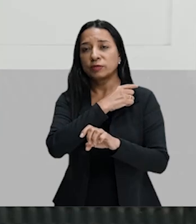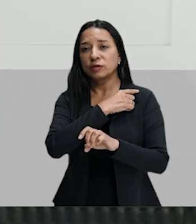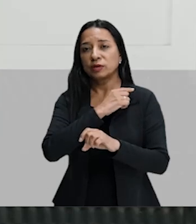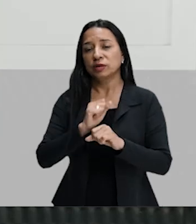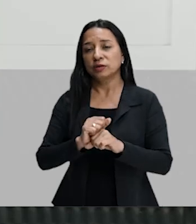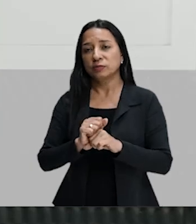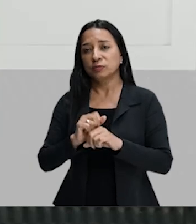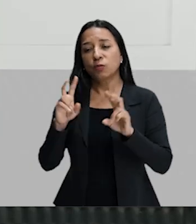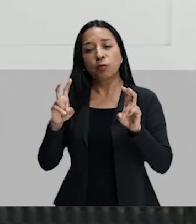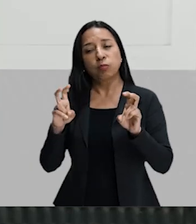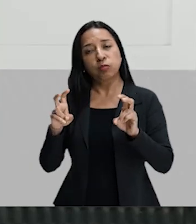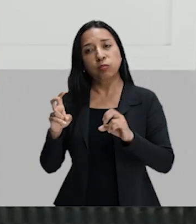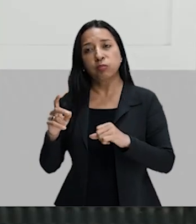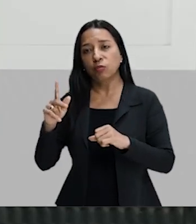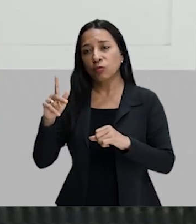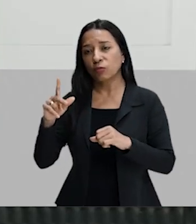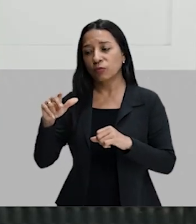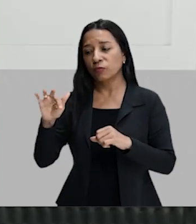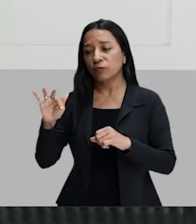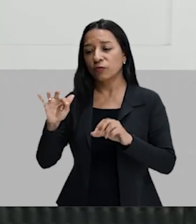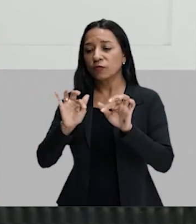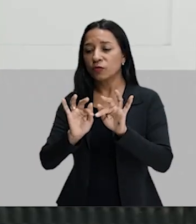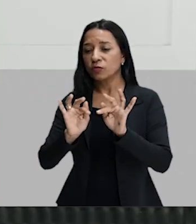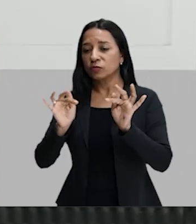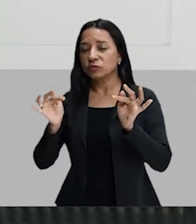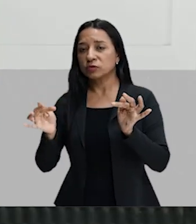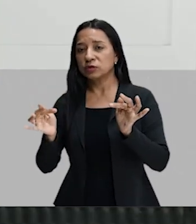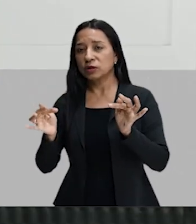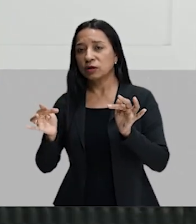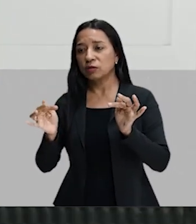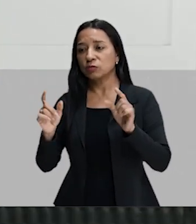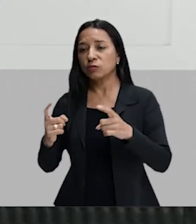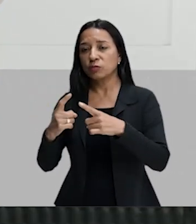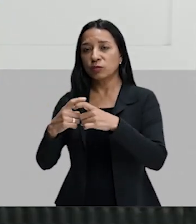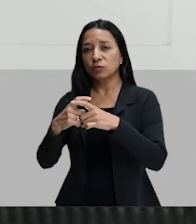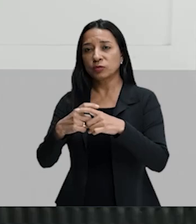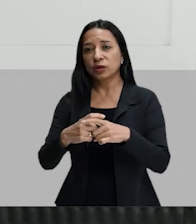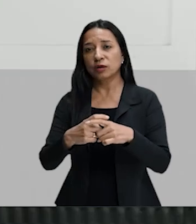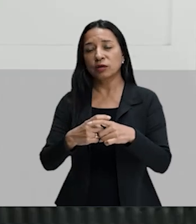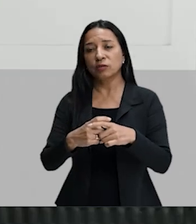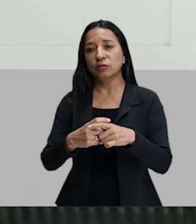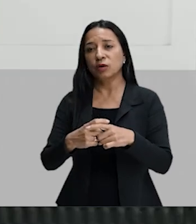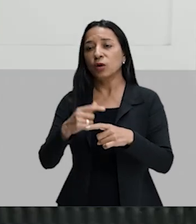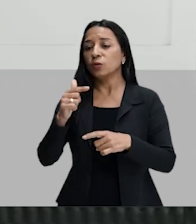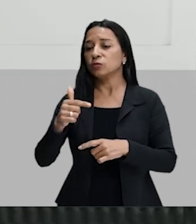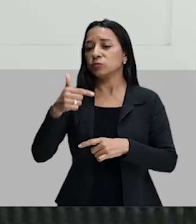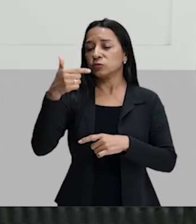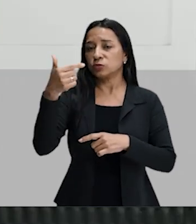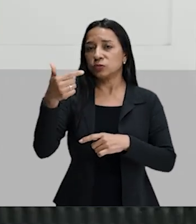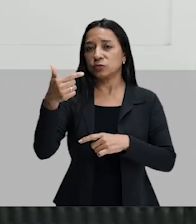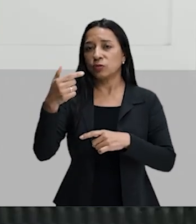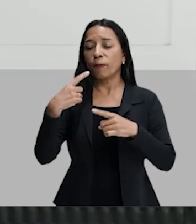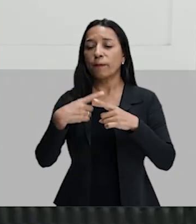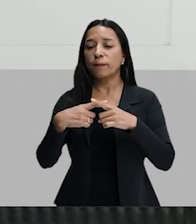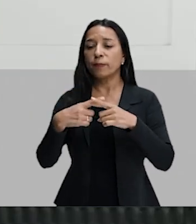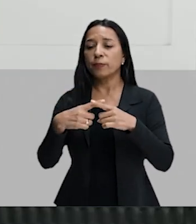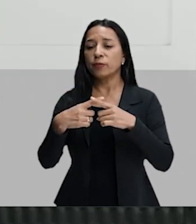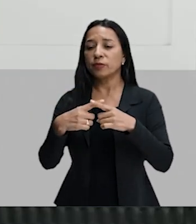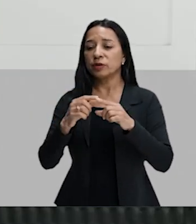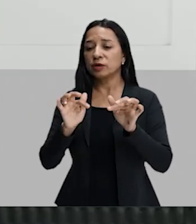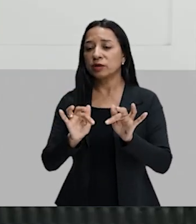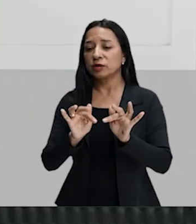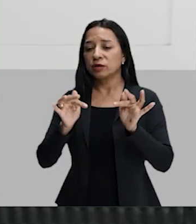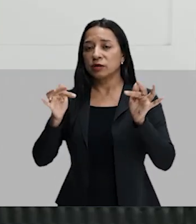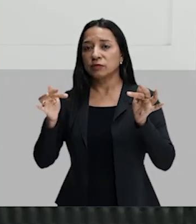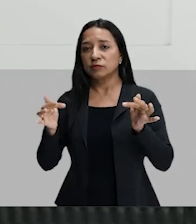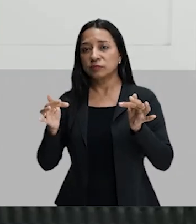polinomial do segundo grau? Por que se chama função polinomial do segundo grau? Porque a função é formada por